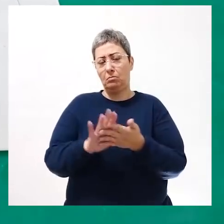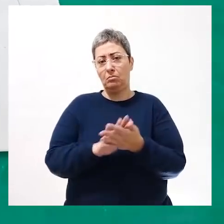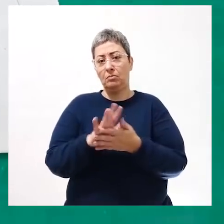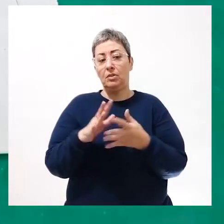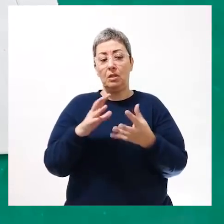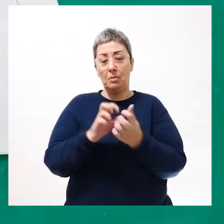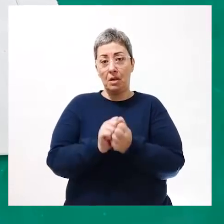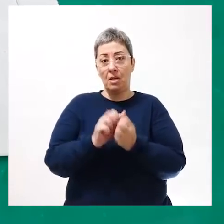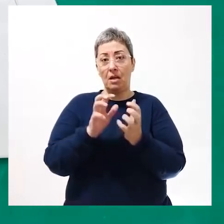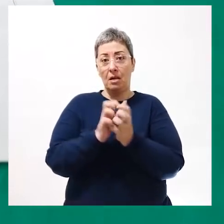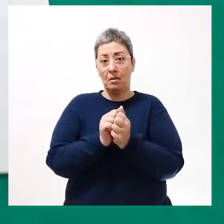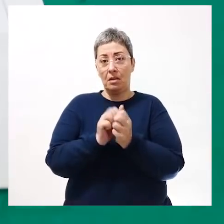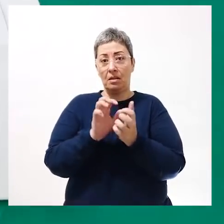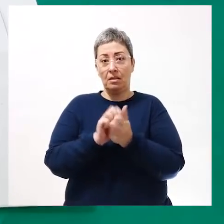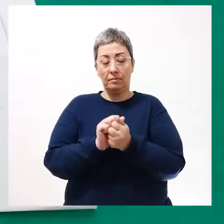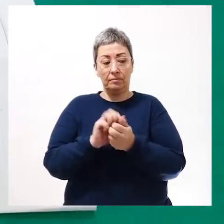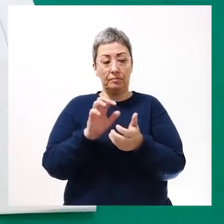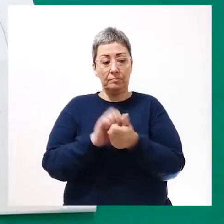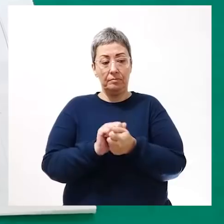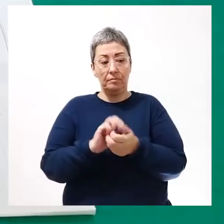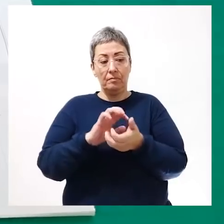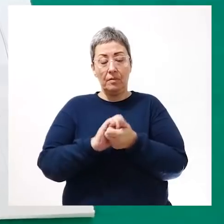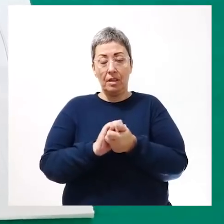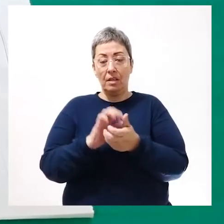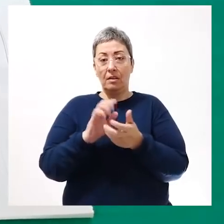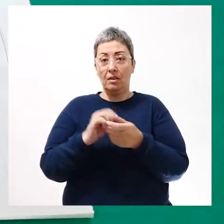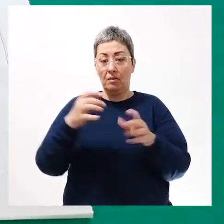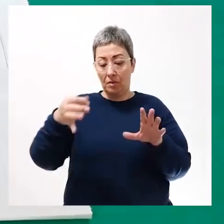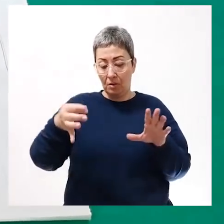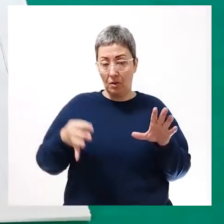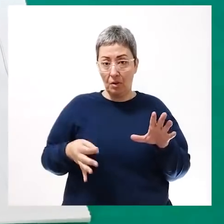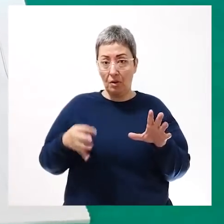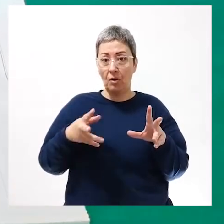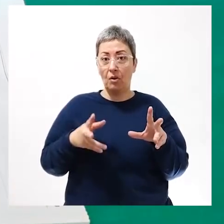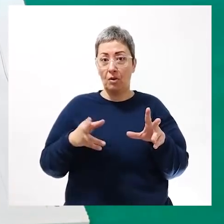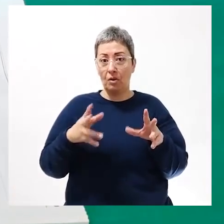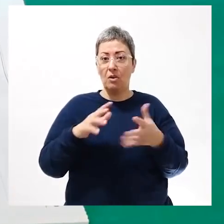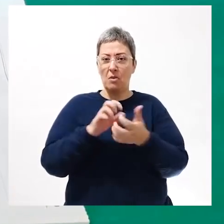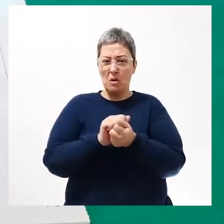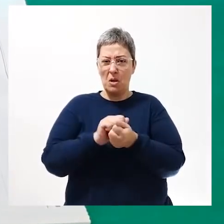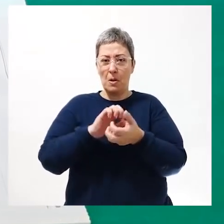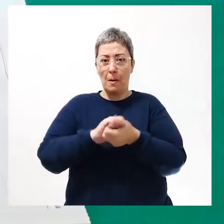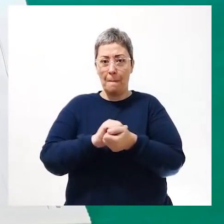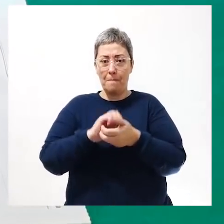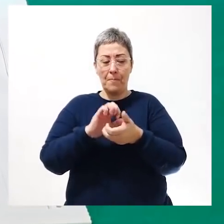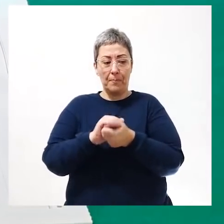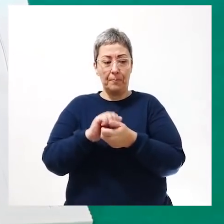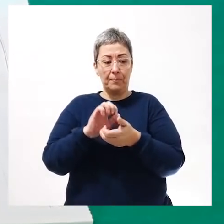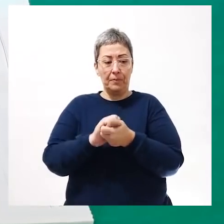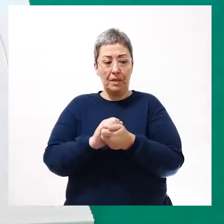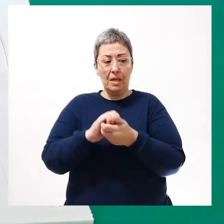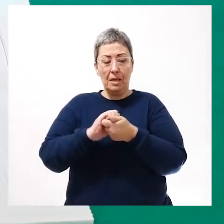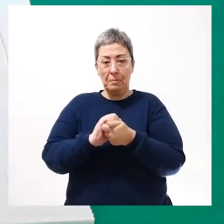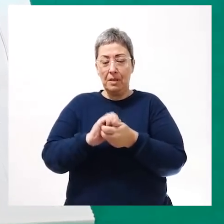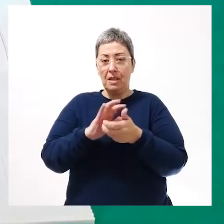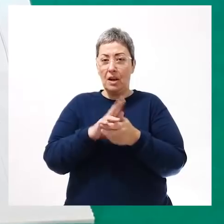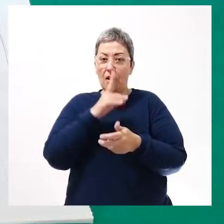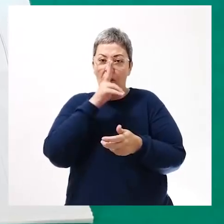Então, ó, amassa. Eu vou pegar essa folha que eu cortei um pedacinho, eu vou amassar